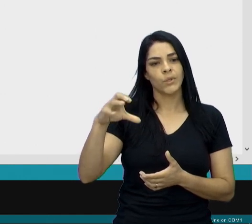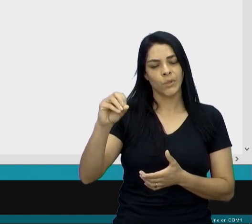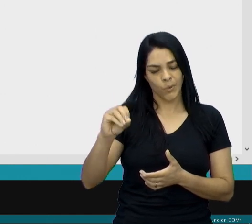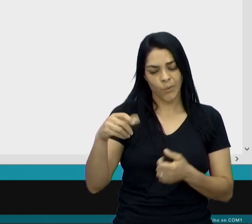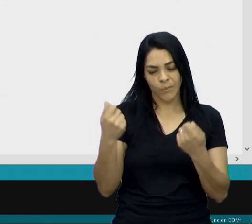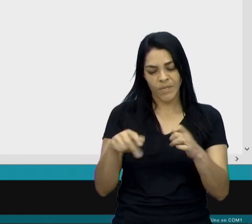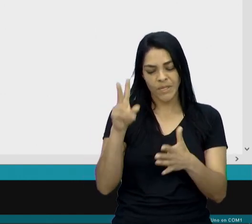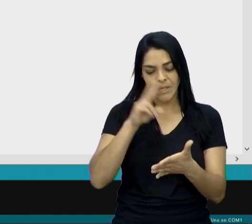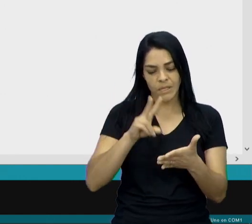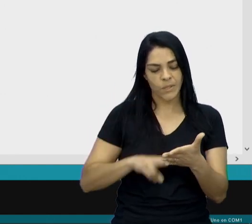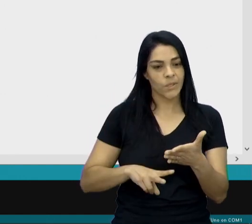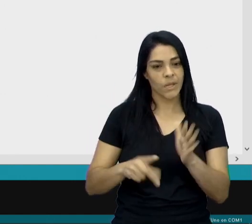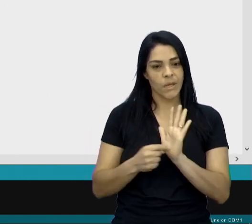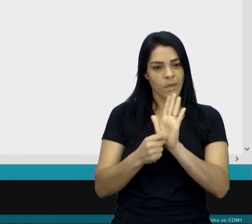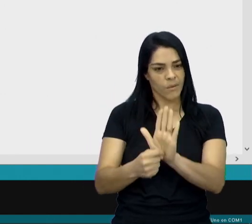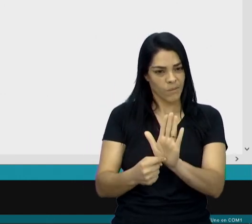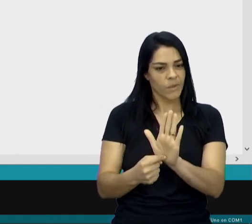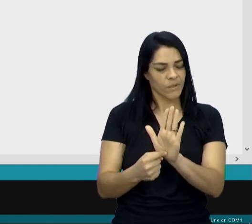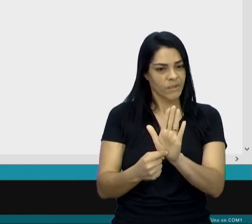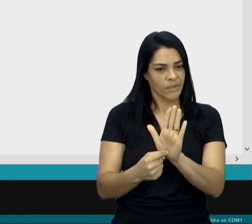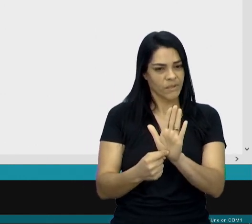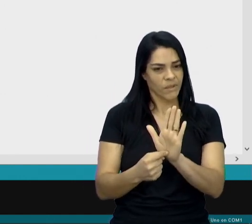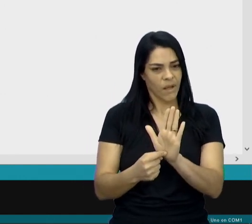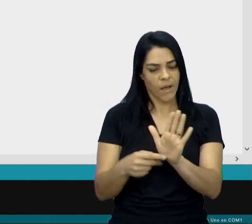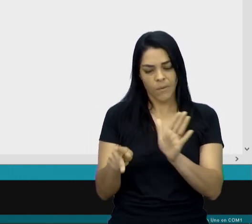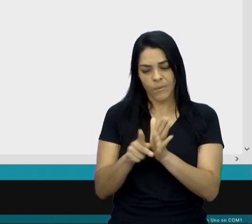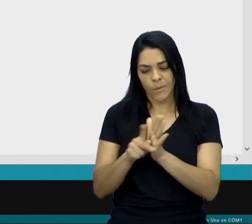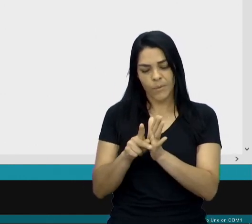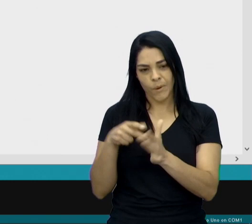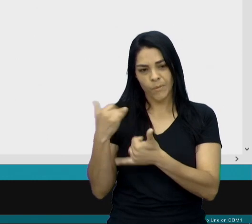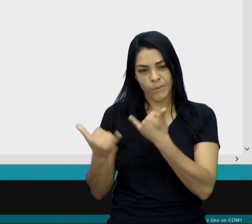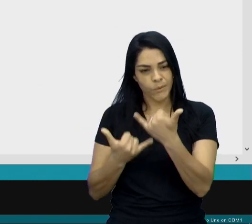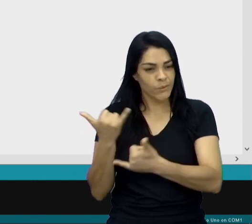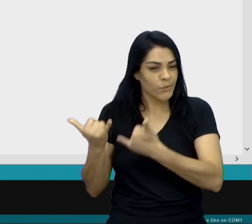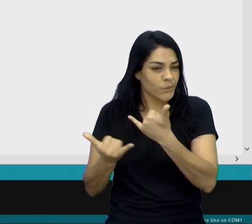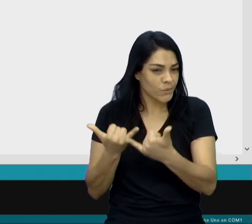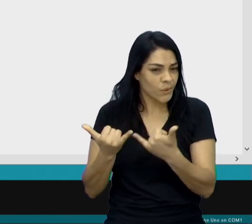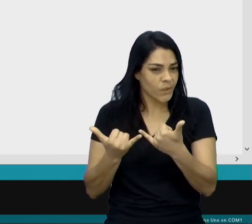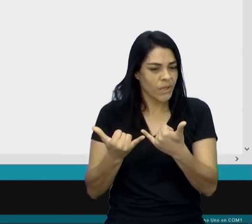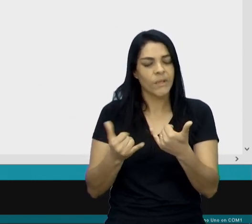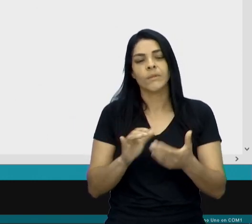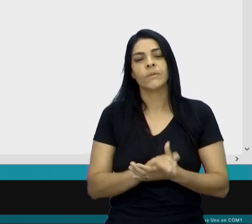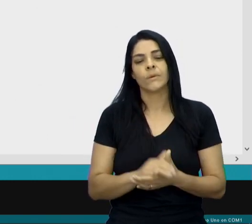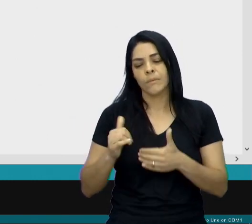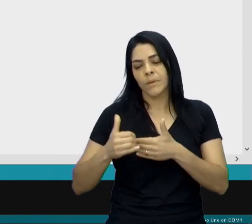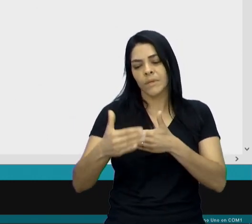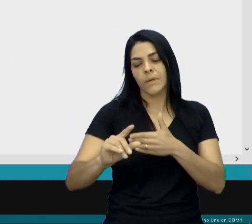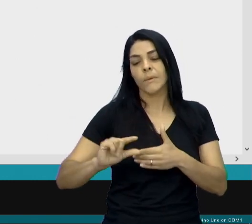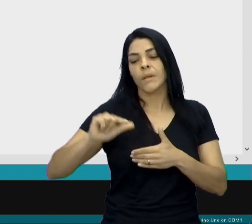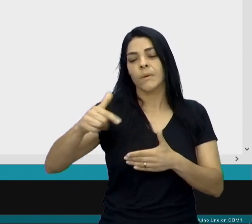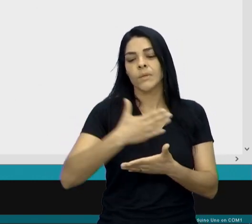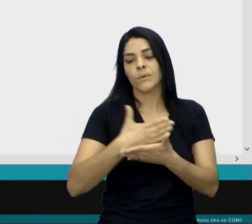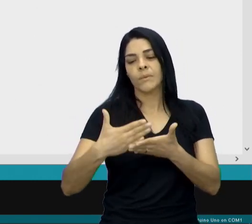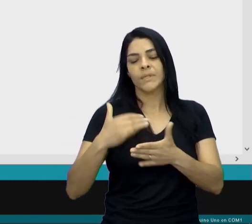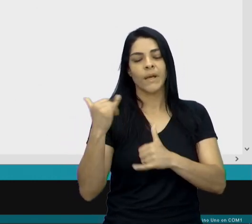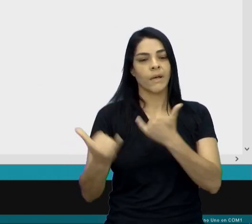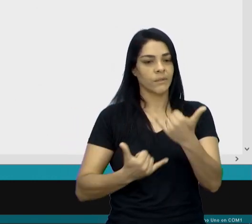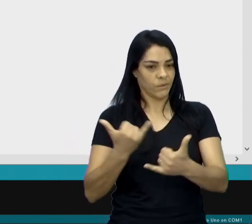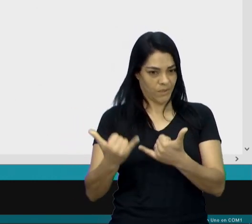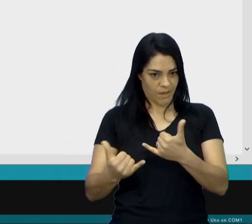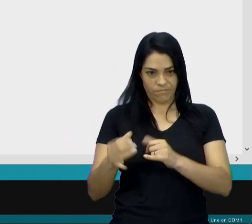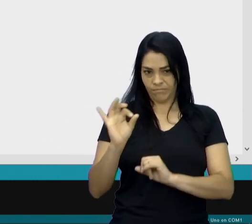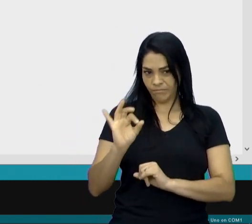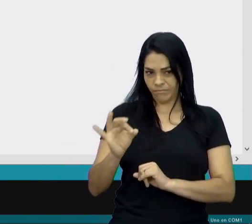escolha e mostrar, né, pra gente, pro jogador. Ele tem que ver a escolha, né, a sequência, para depois ele jogar, tá certo?